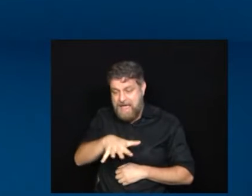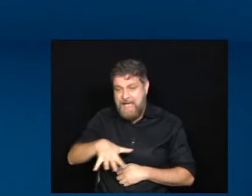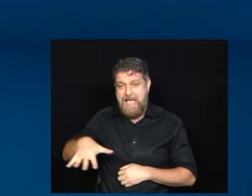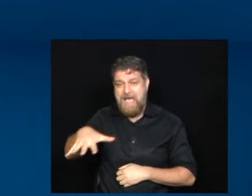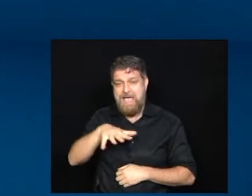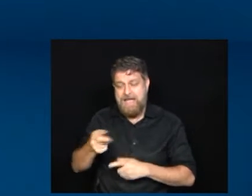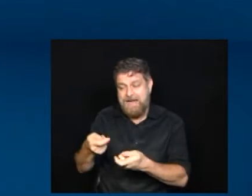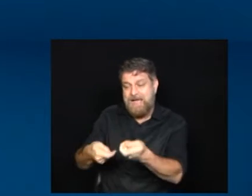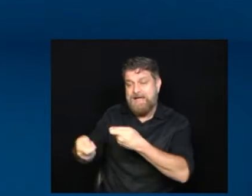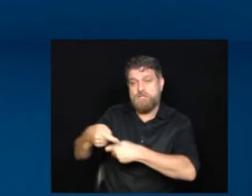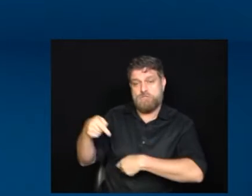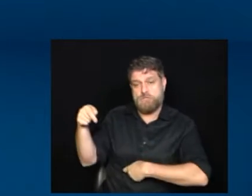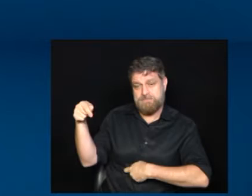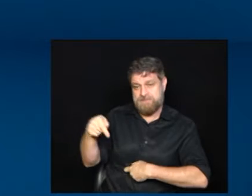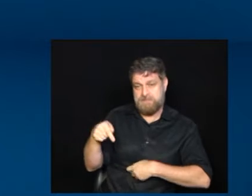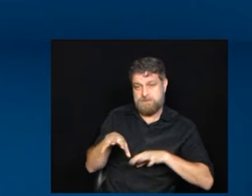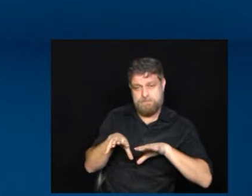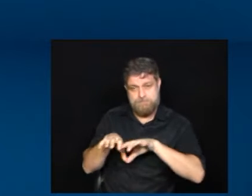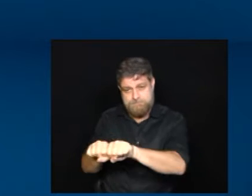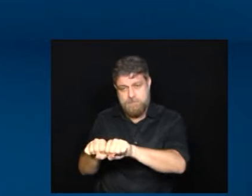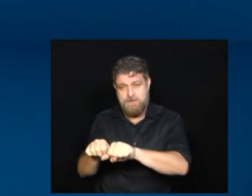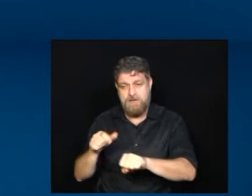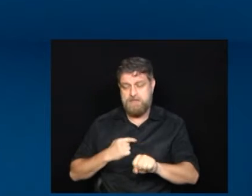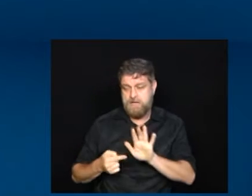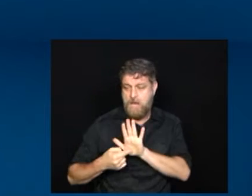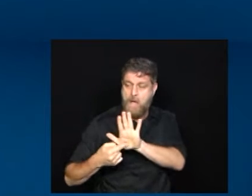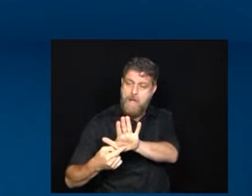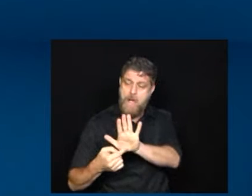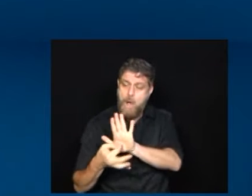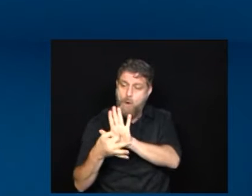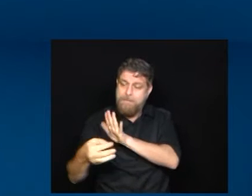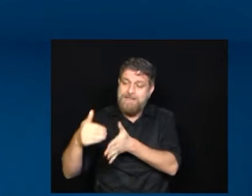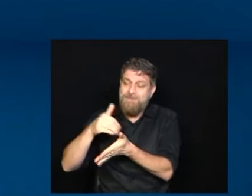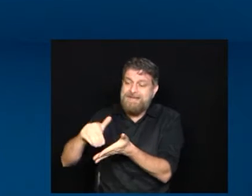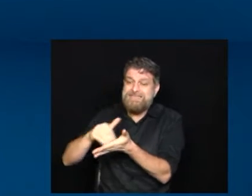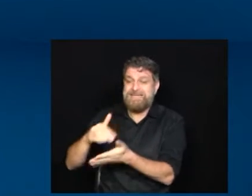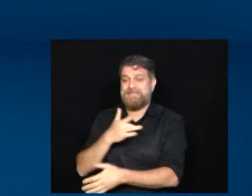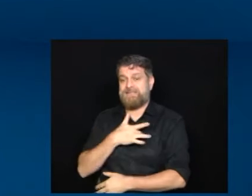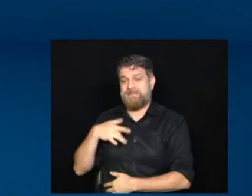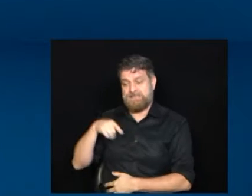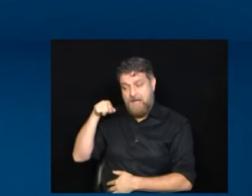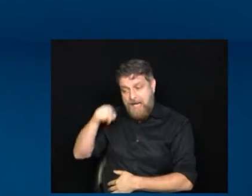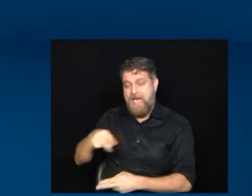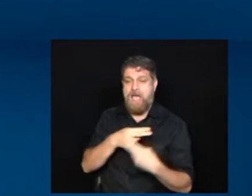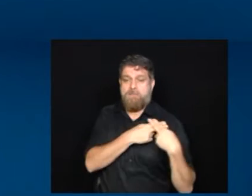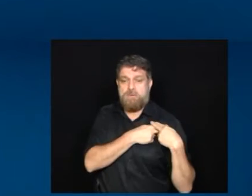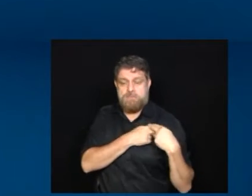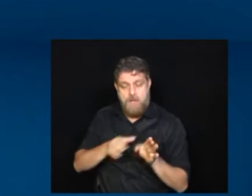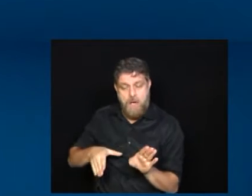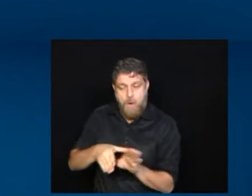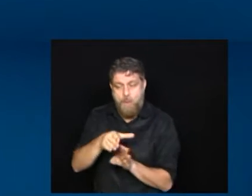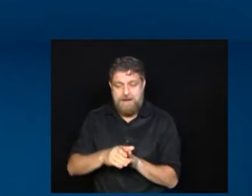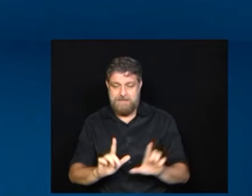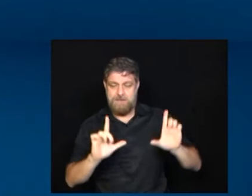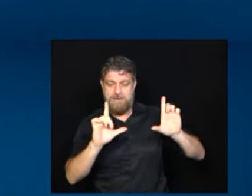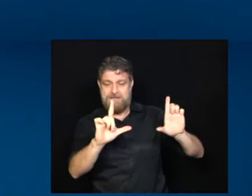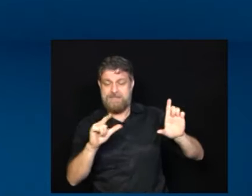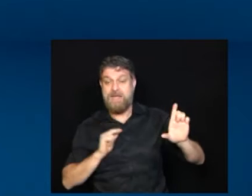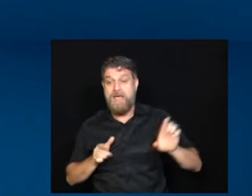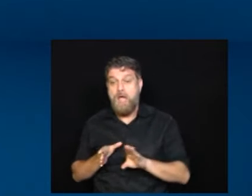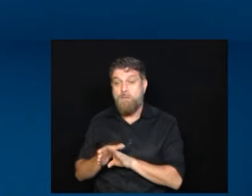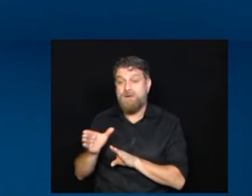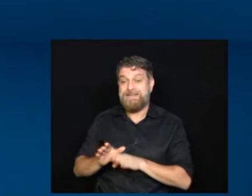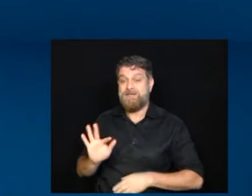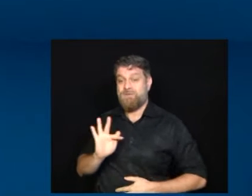esfera administrativa e manifestação da Secretaria de Saúde ressaltando que o alerta do cartaz é uma